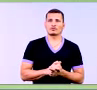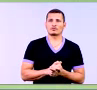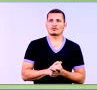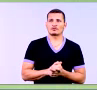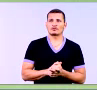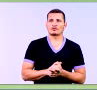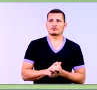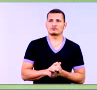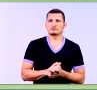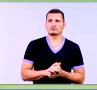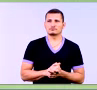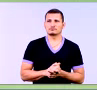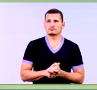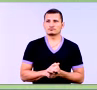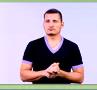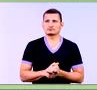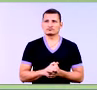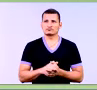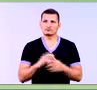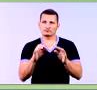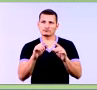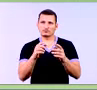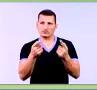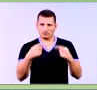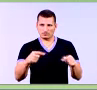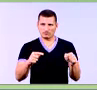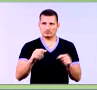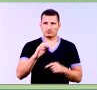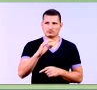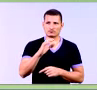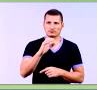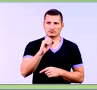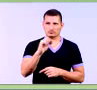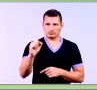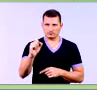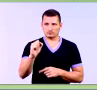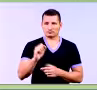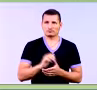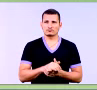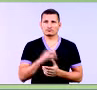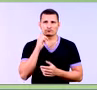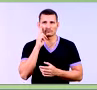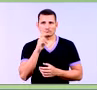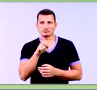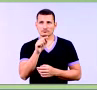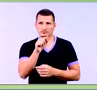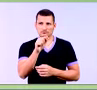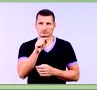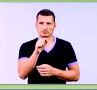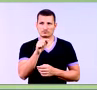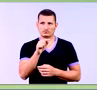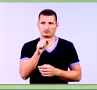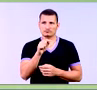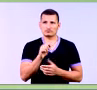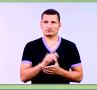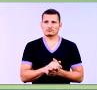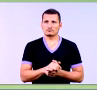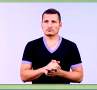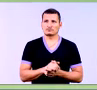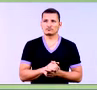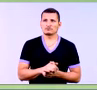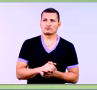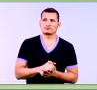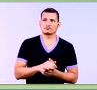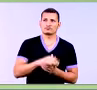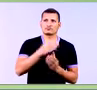referencia a um CSS chamado Style. Observem que só estão aqui, entre os parênteses, os